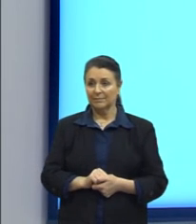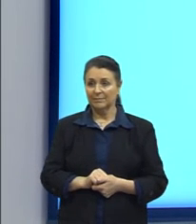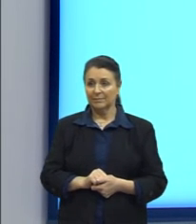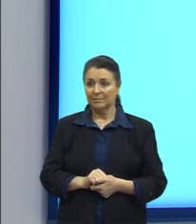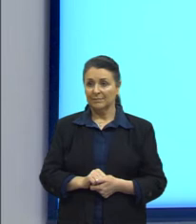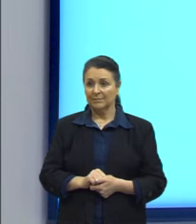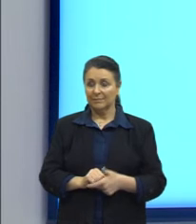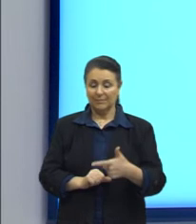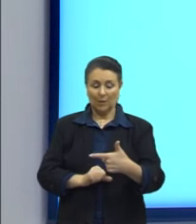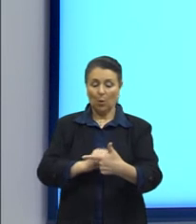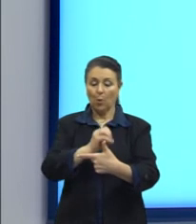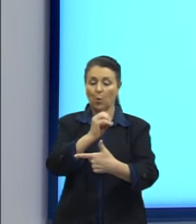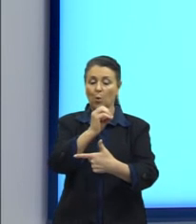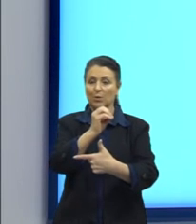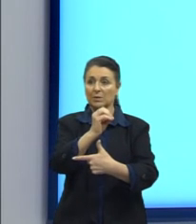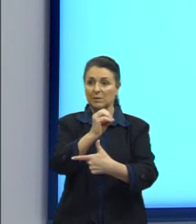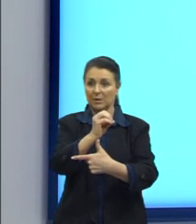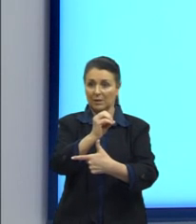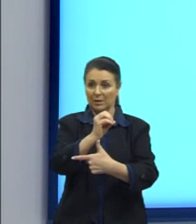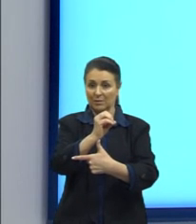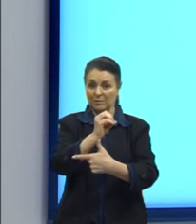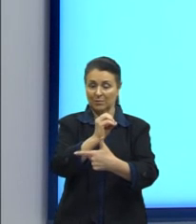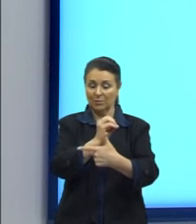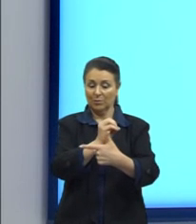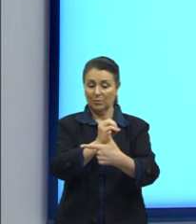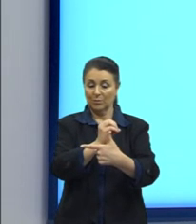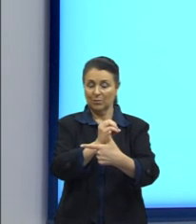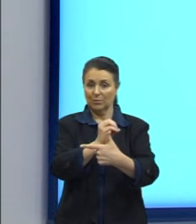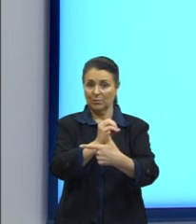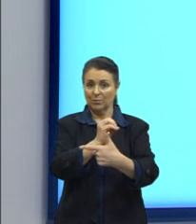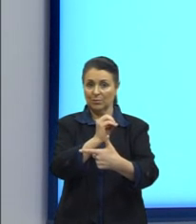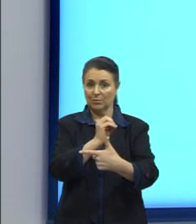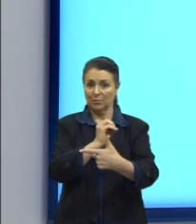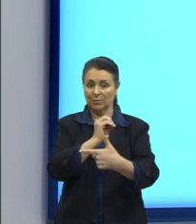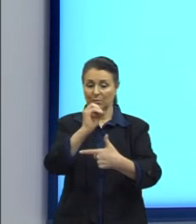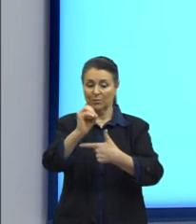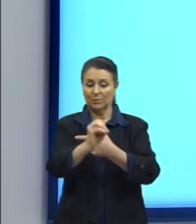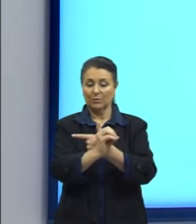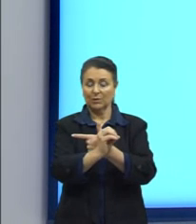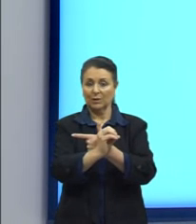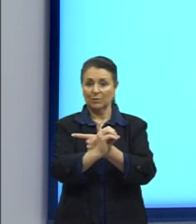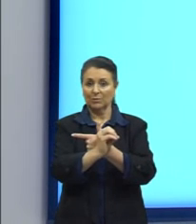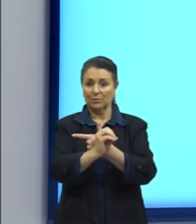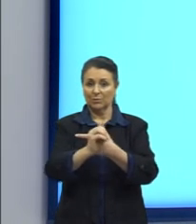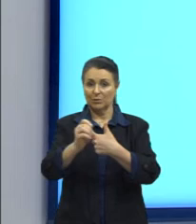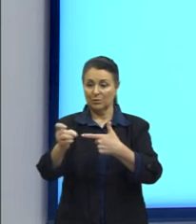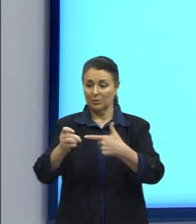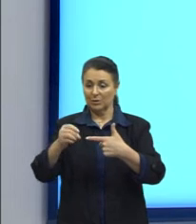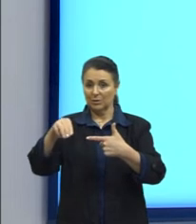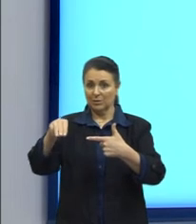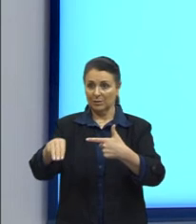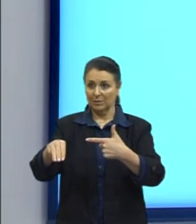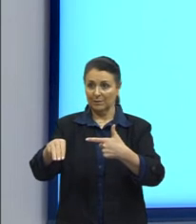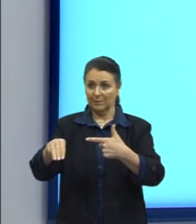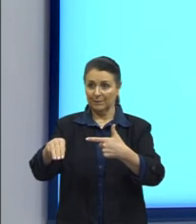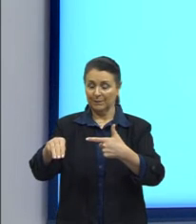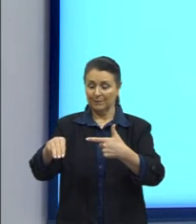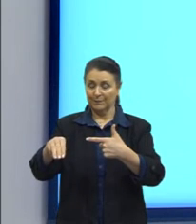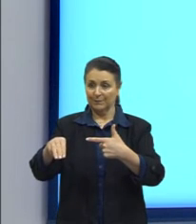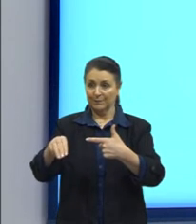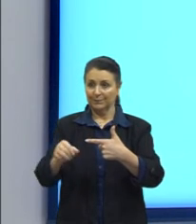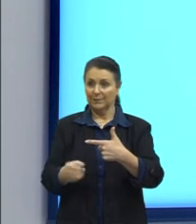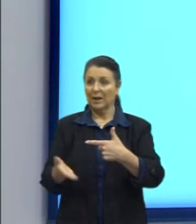ó o zero ele vale xm né então eu coloquei aqui ó bolinha em cima do xm tá no zero x e